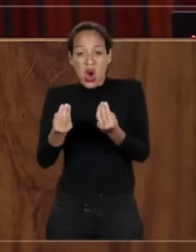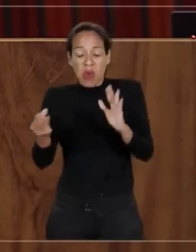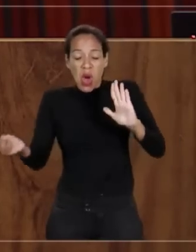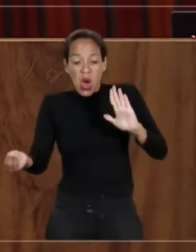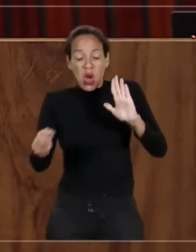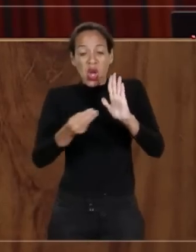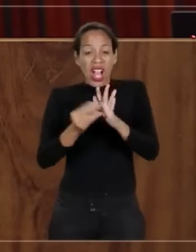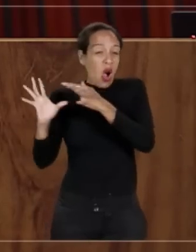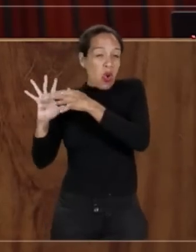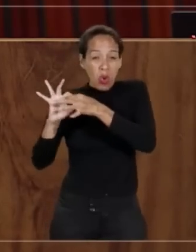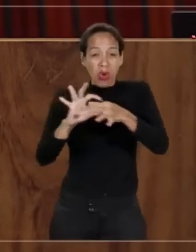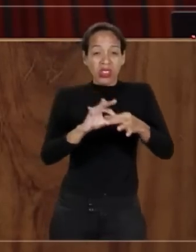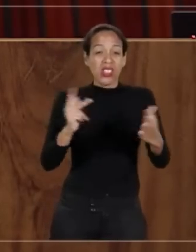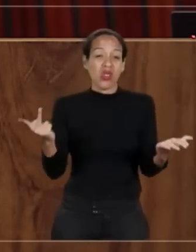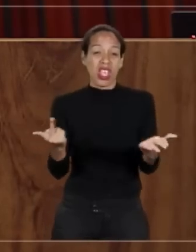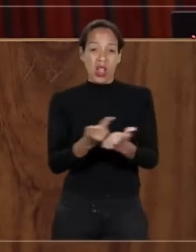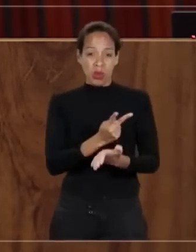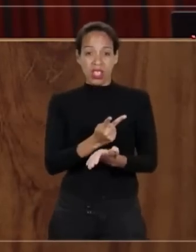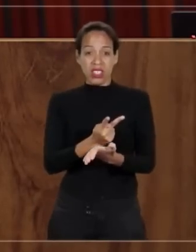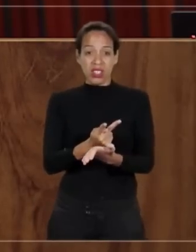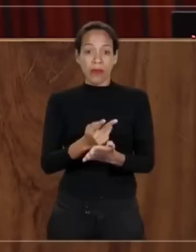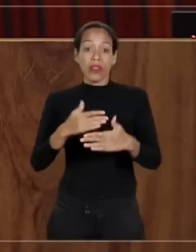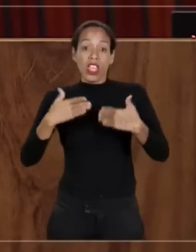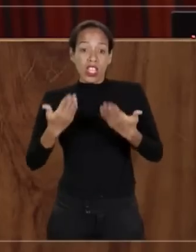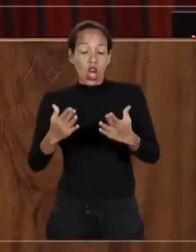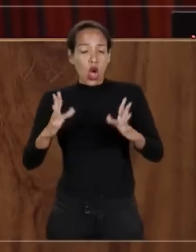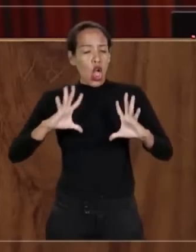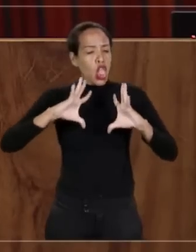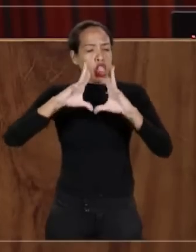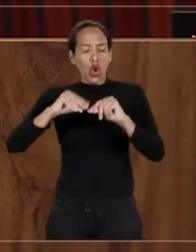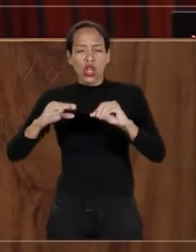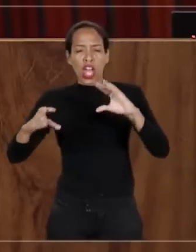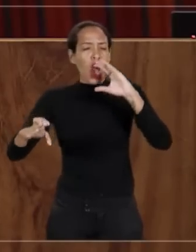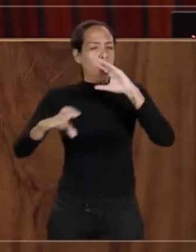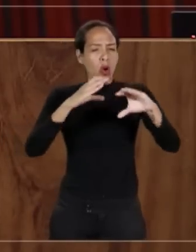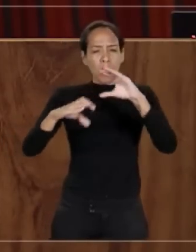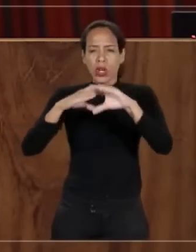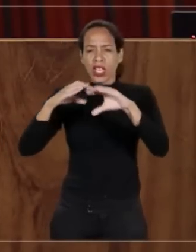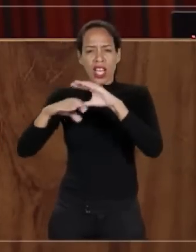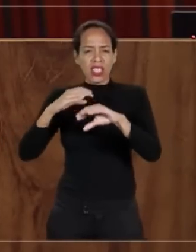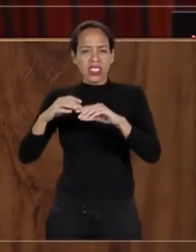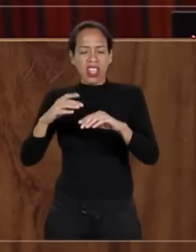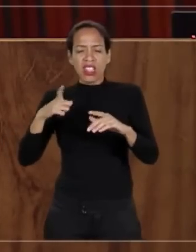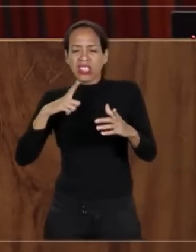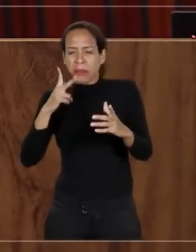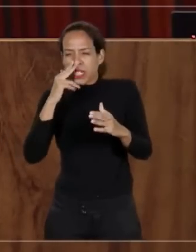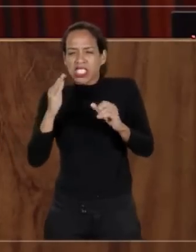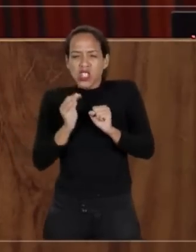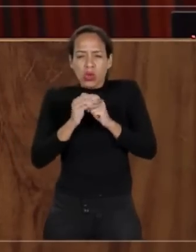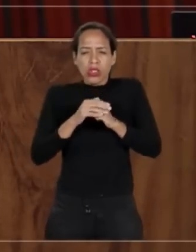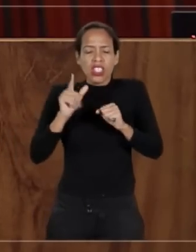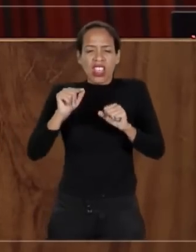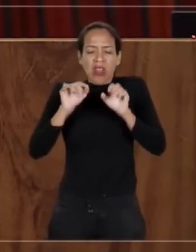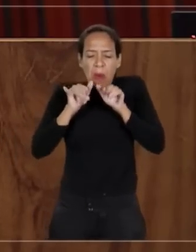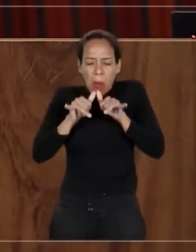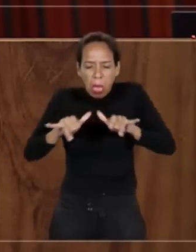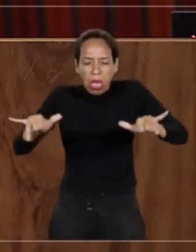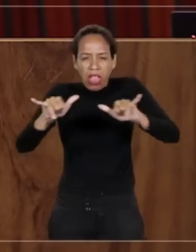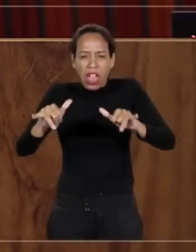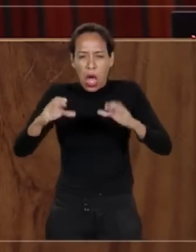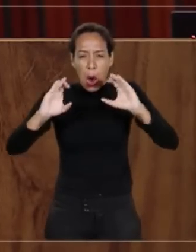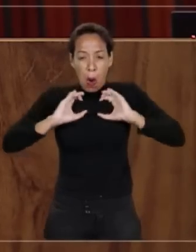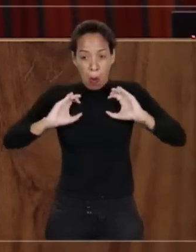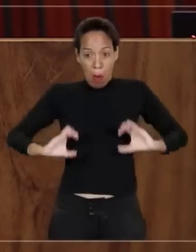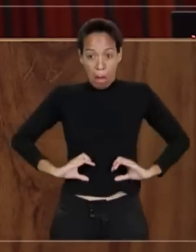e o contexto em que ocorreram. Além disso, toda a comunicação é pragmática, pois se destina a influenciar ideias e